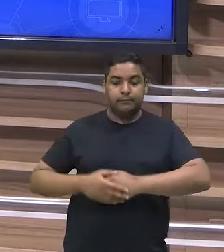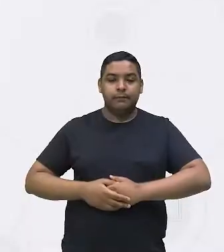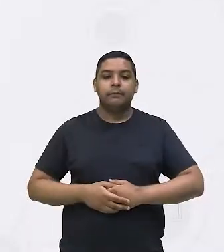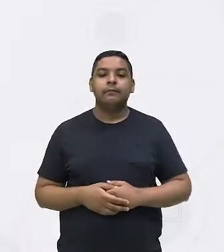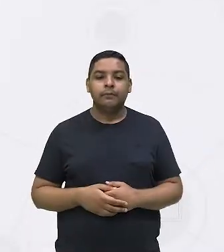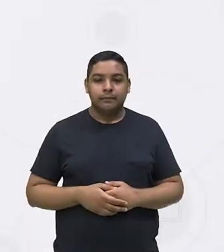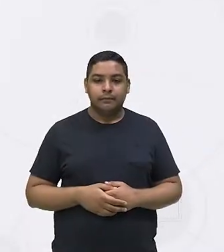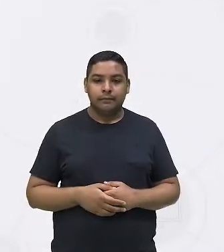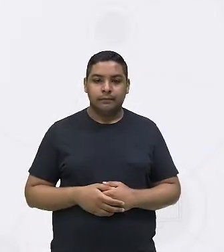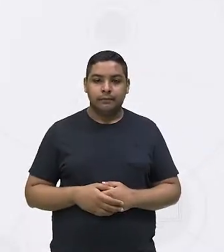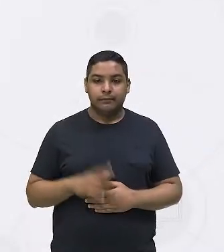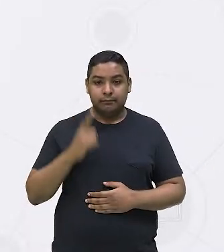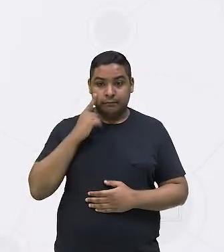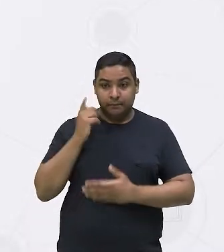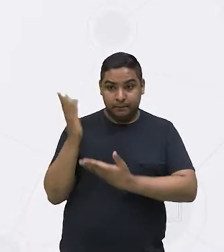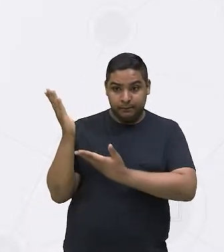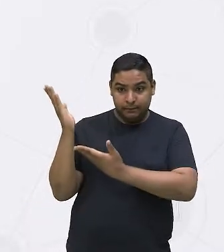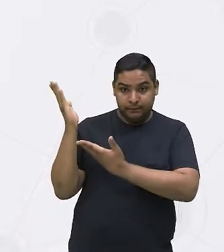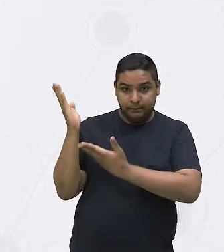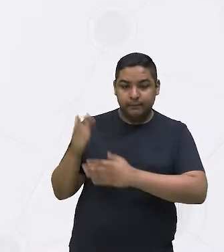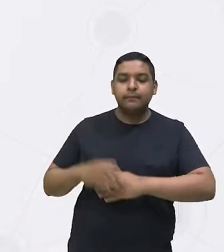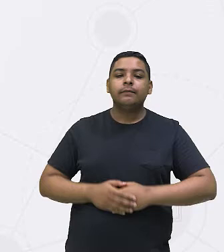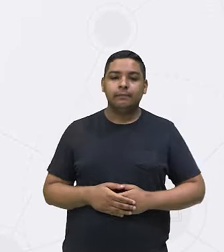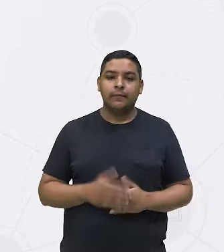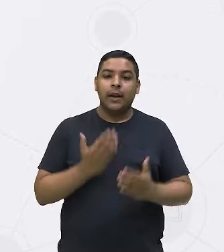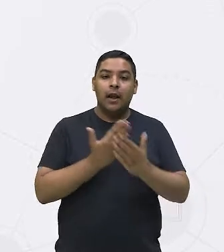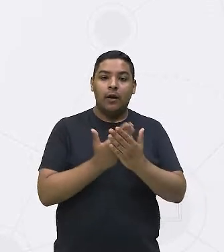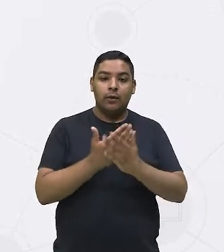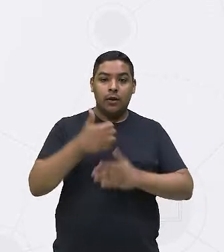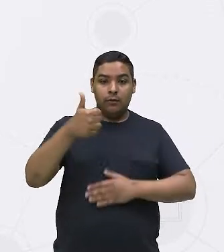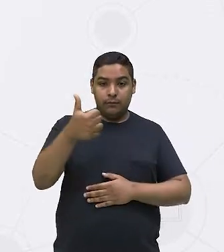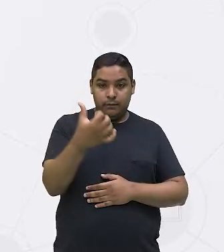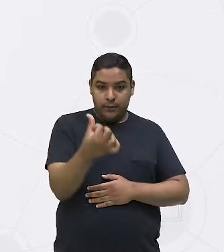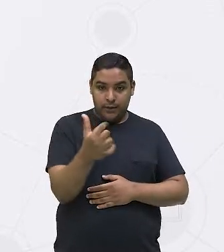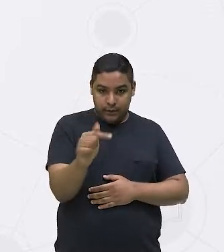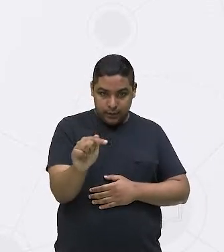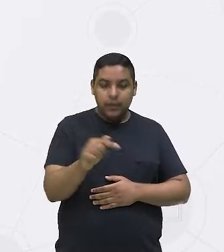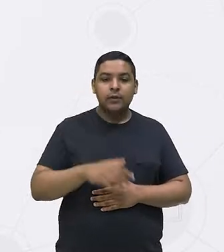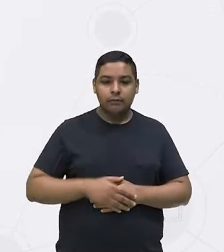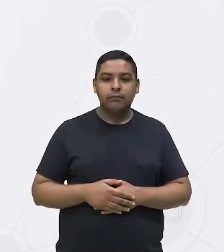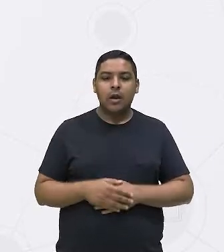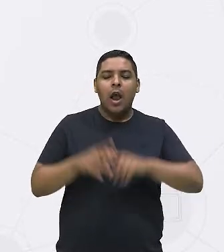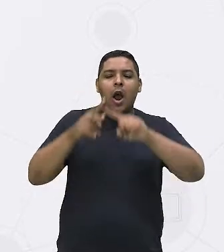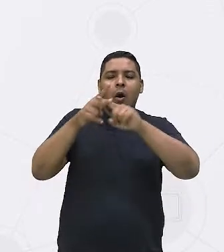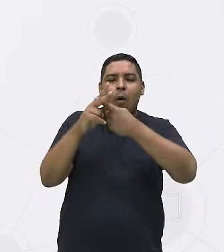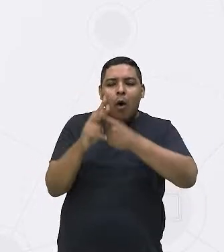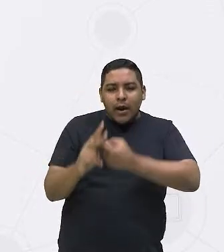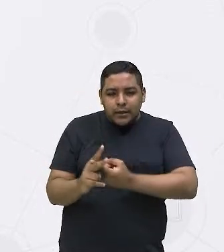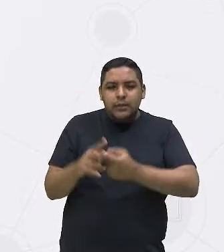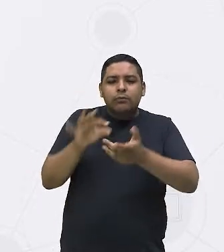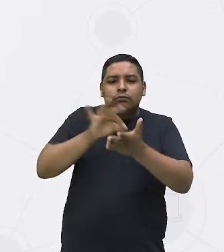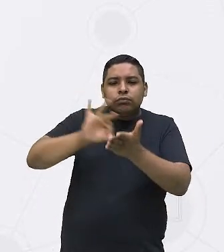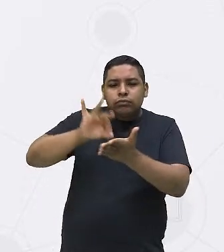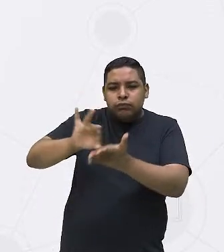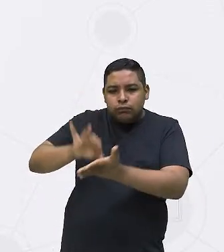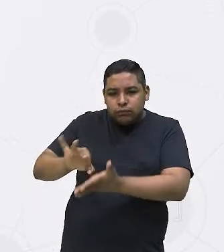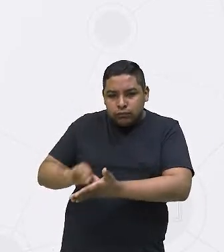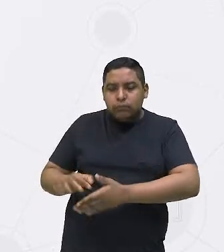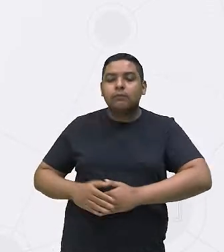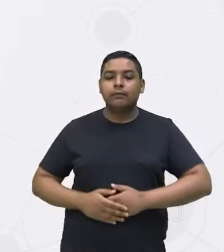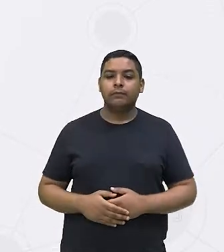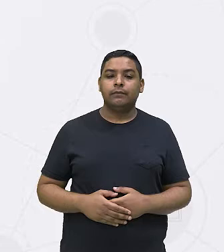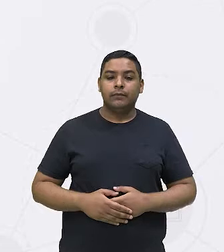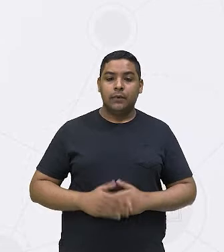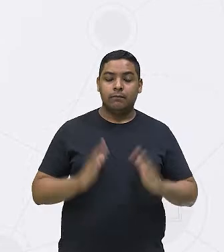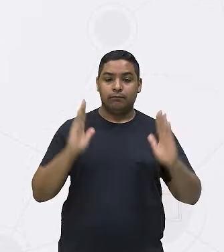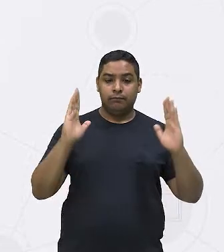aula. Então nós estamos na aula 167, né? Vamos corrigir então esse exercitando aí da parte 2. Então abram